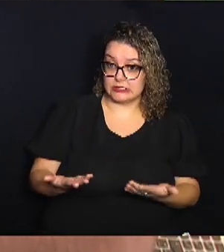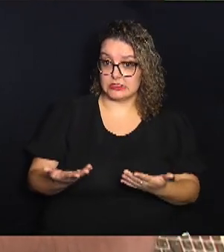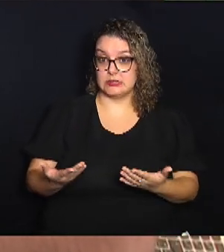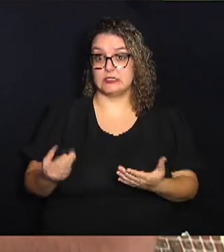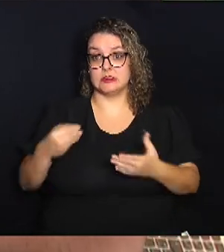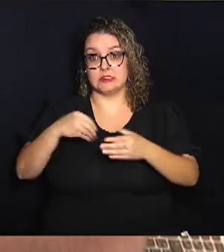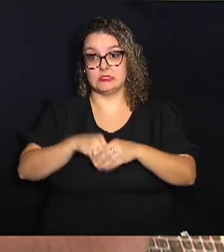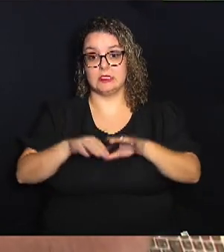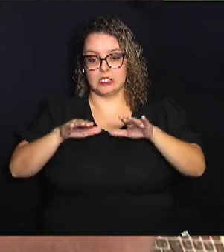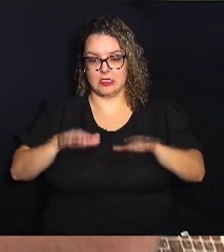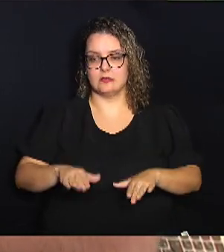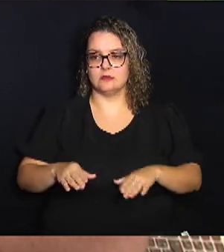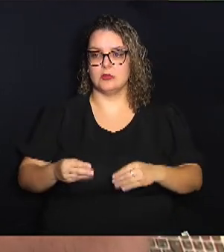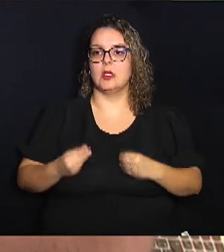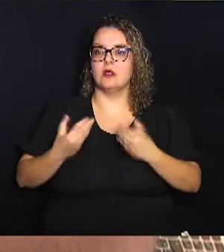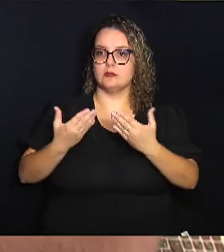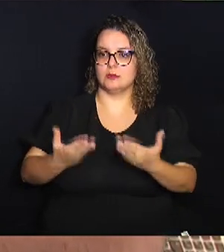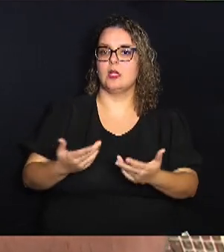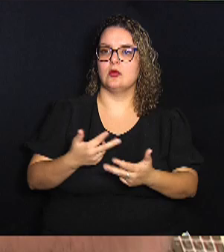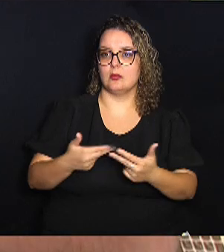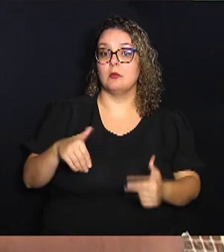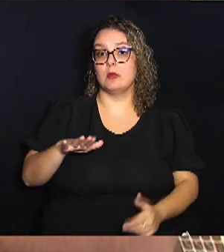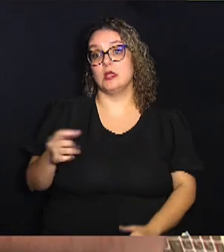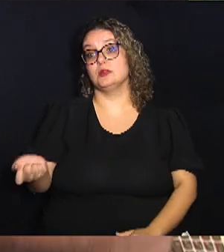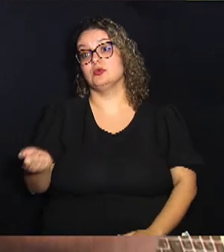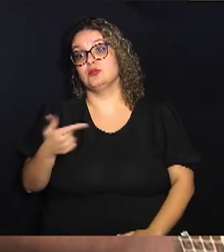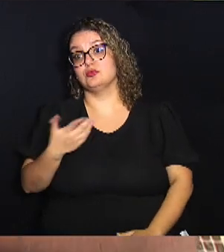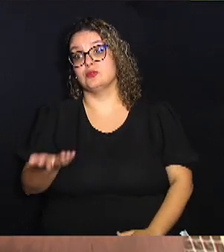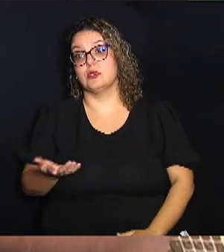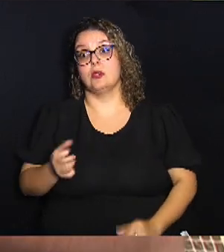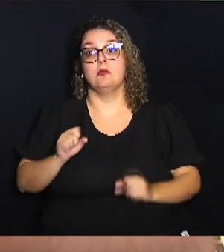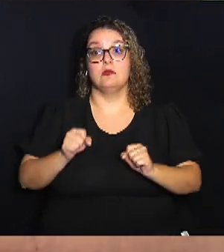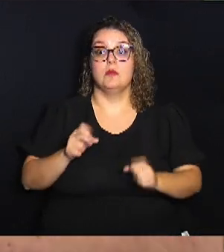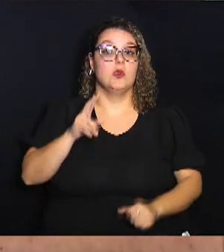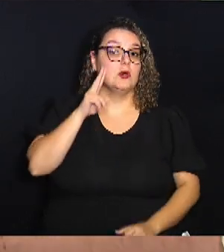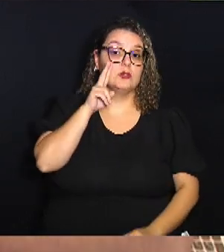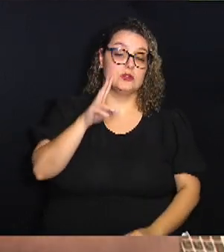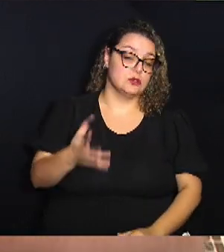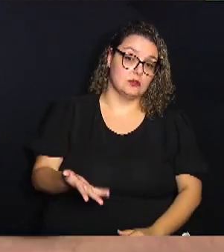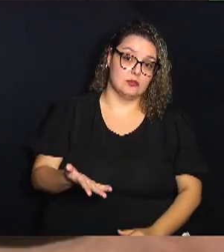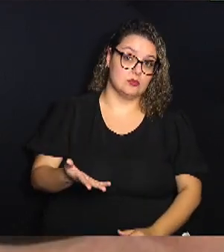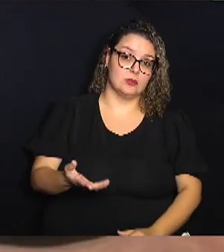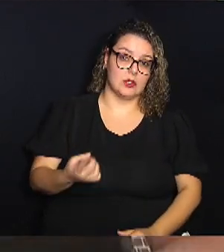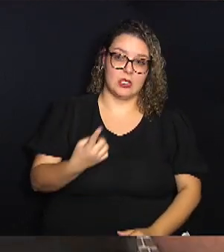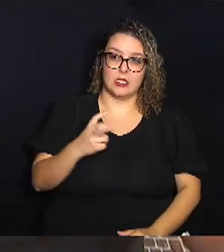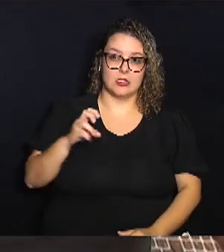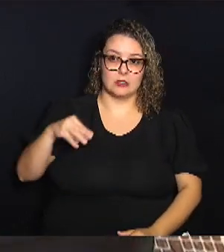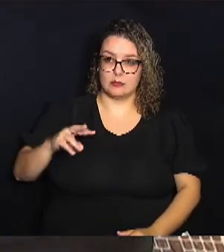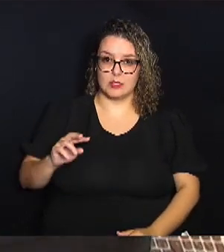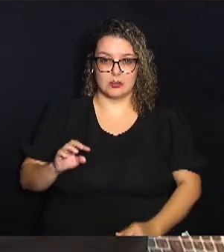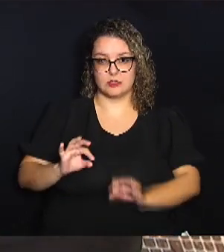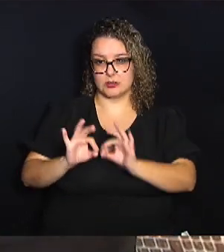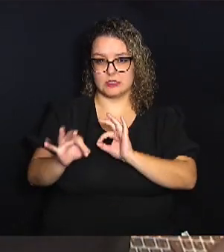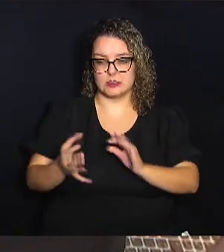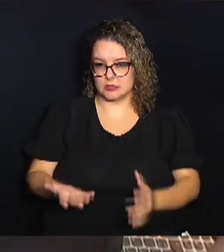aqui significa entregar algo que vai muito além daquilo que você pode ver só a 15 metros de distância.